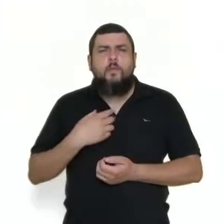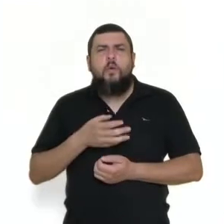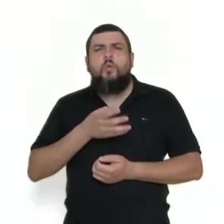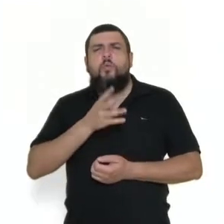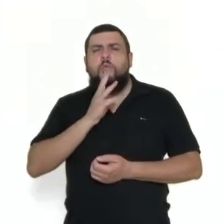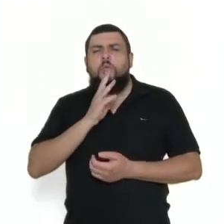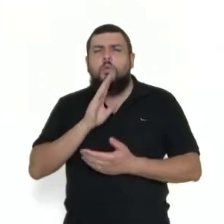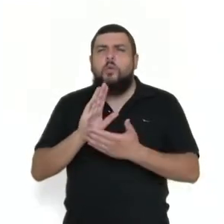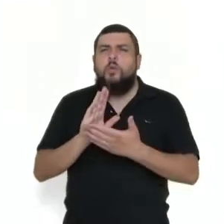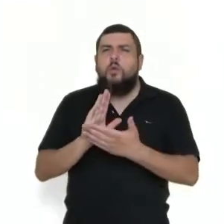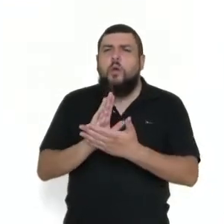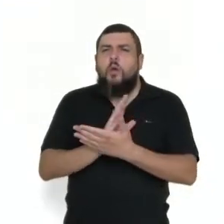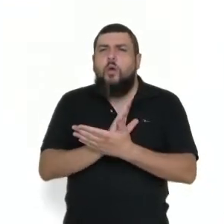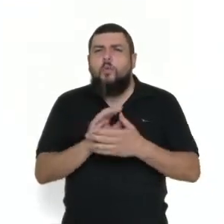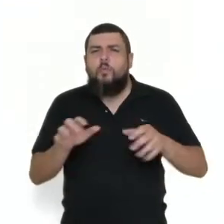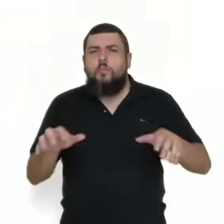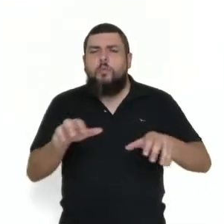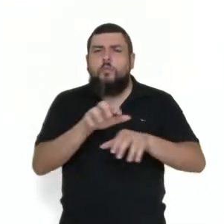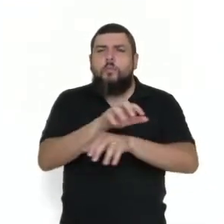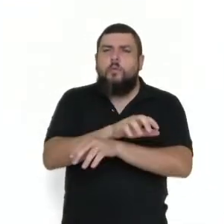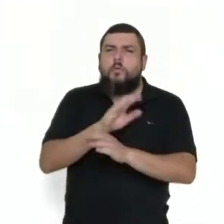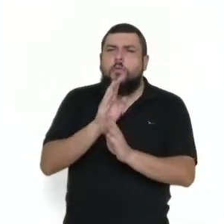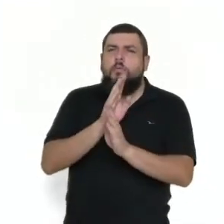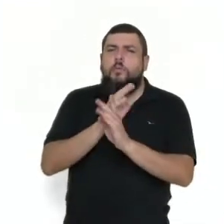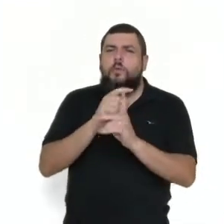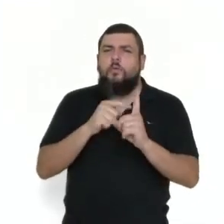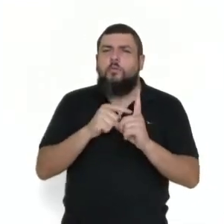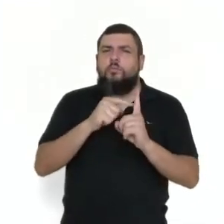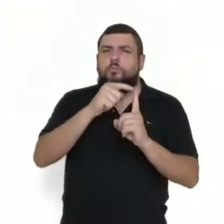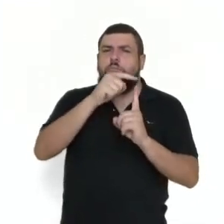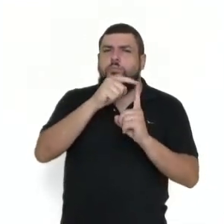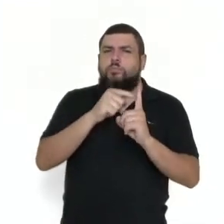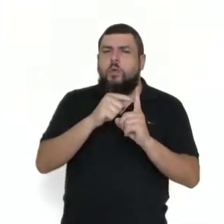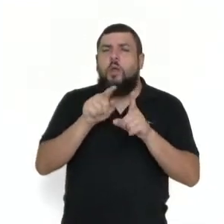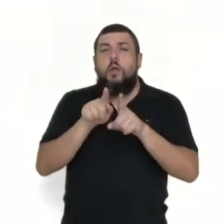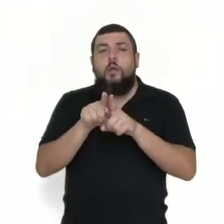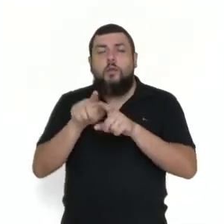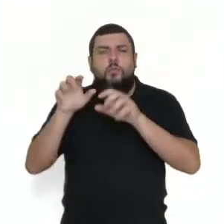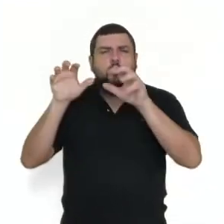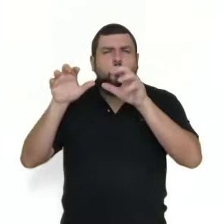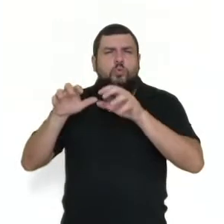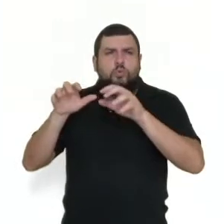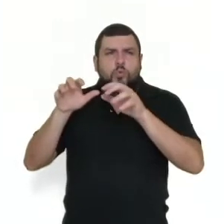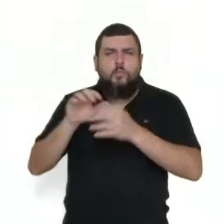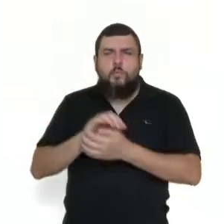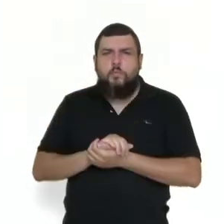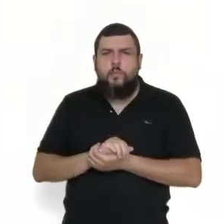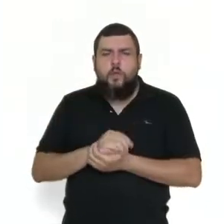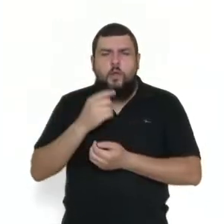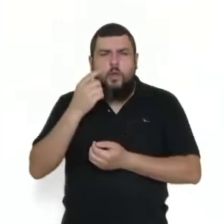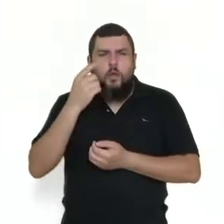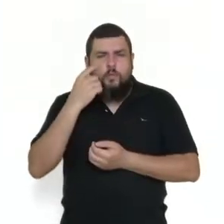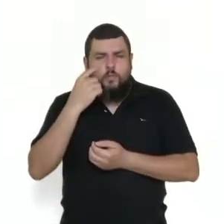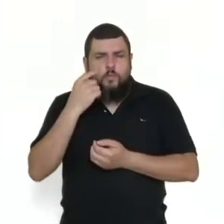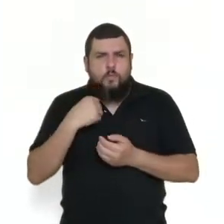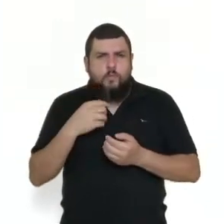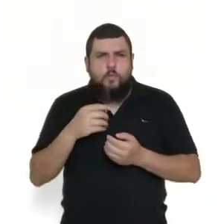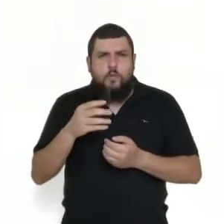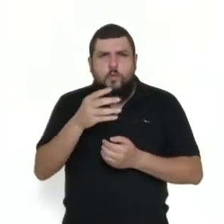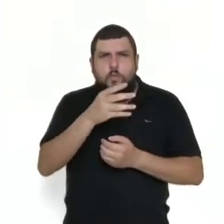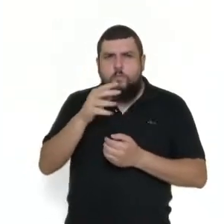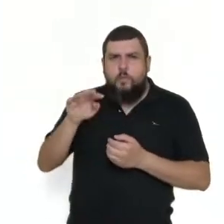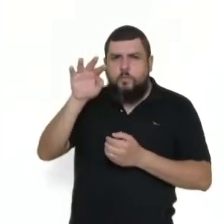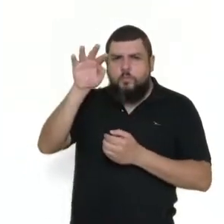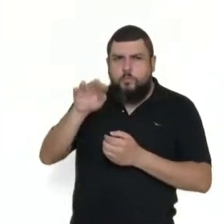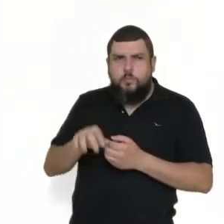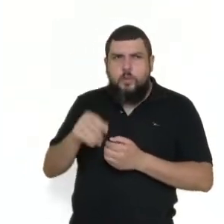sua temperatura e precipitação. Para isso, analise o gráfico e a tabela a seguir e localize em que parte do